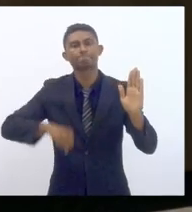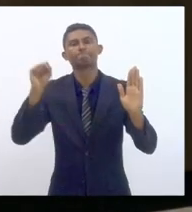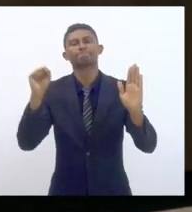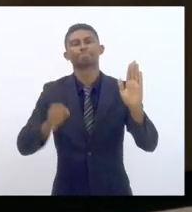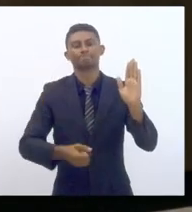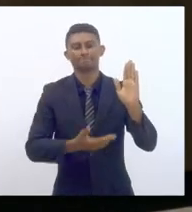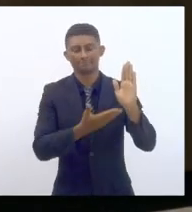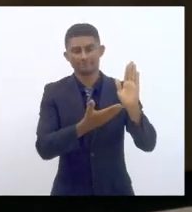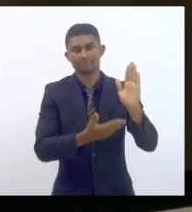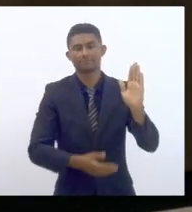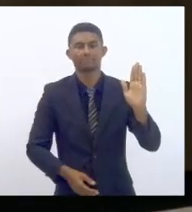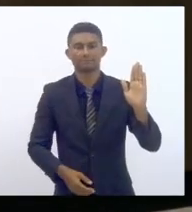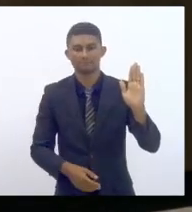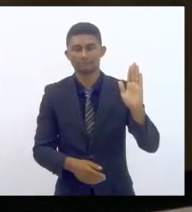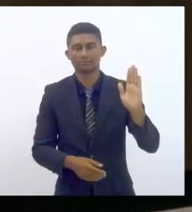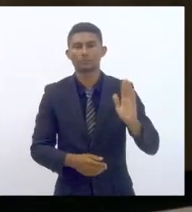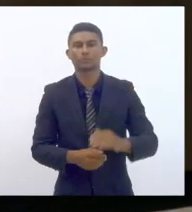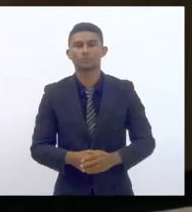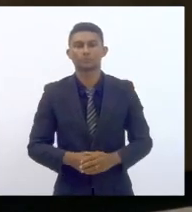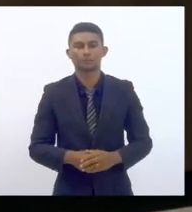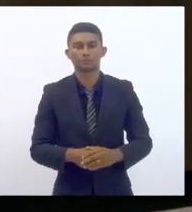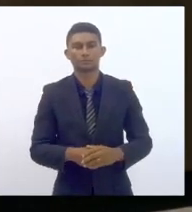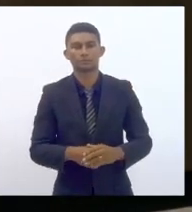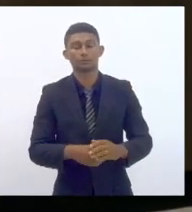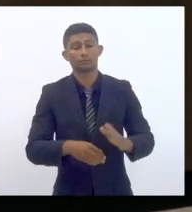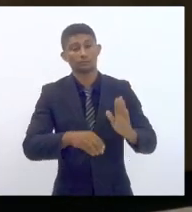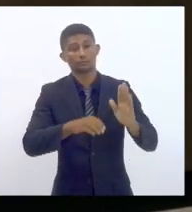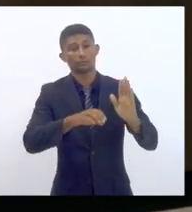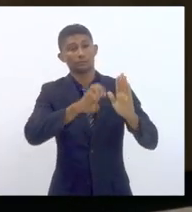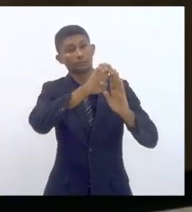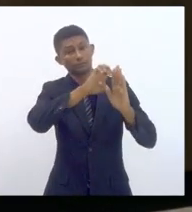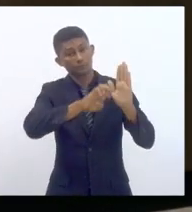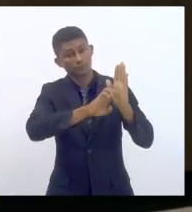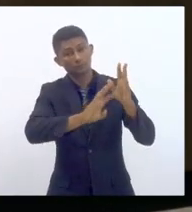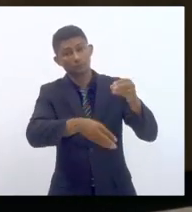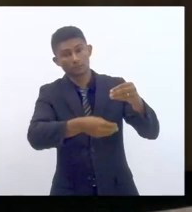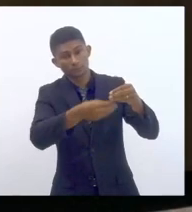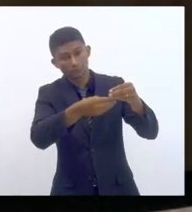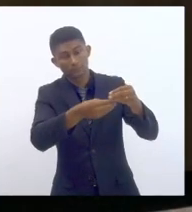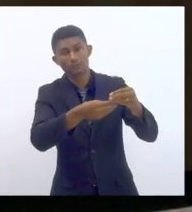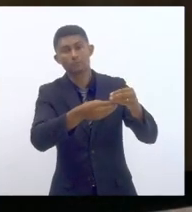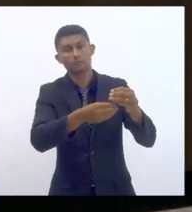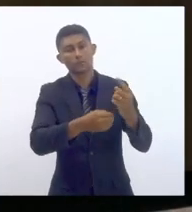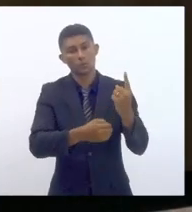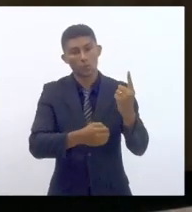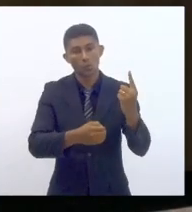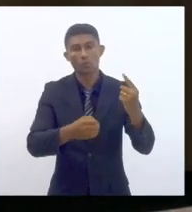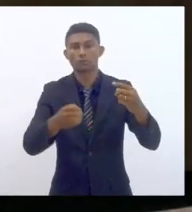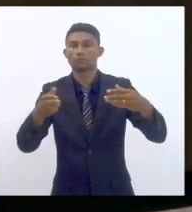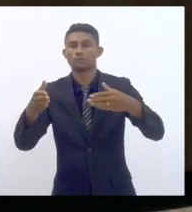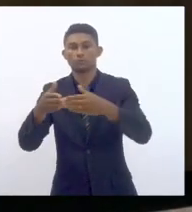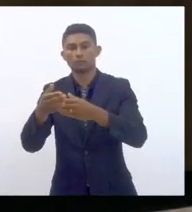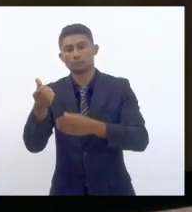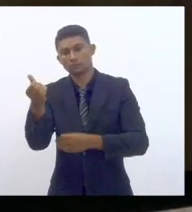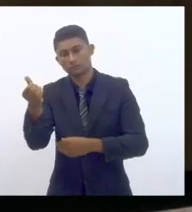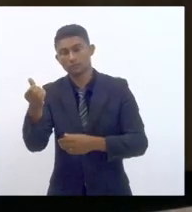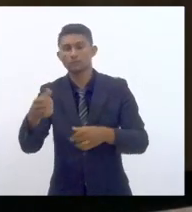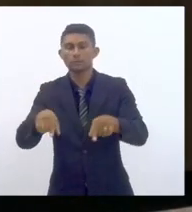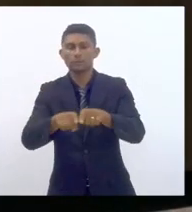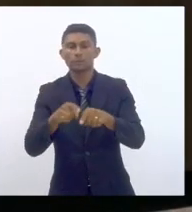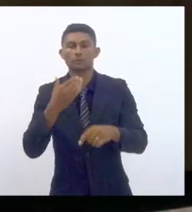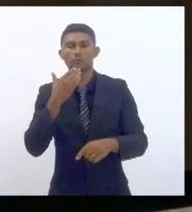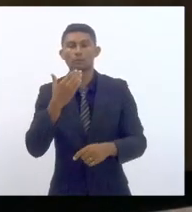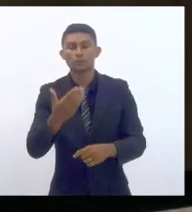favorável, com subemenda, as emendas de 1 a 6, concluindo